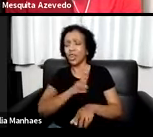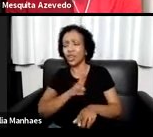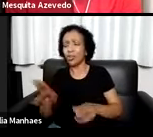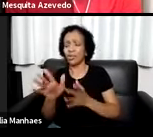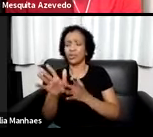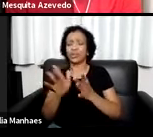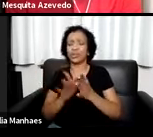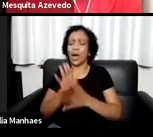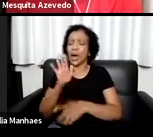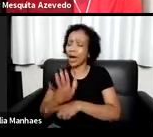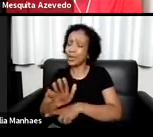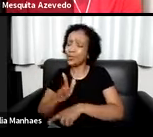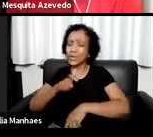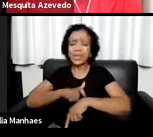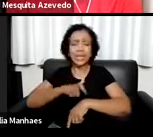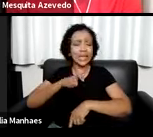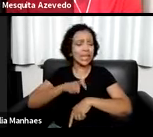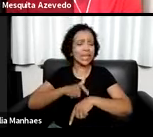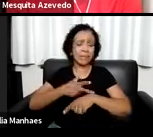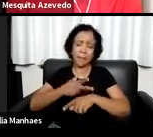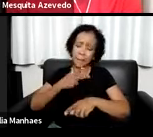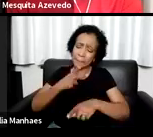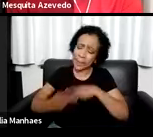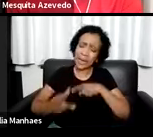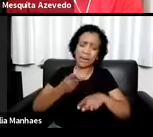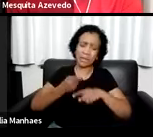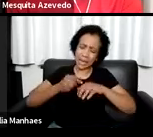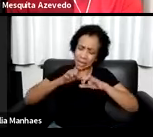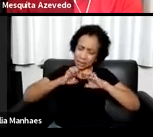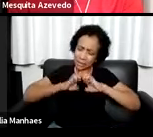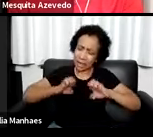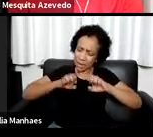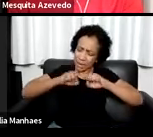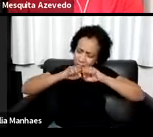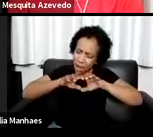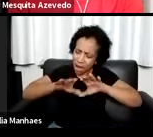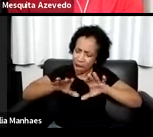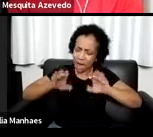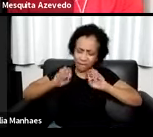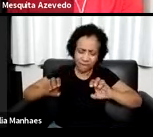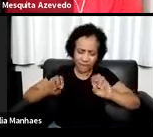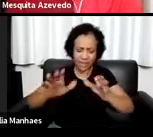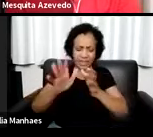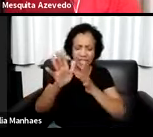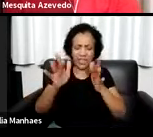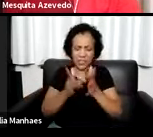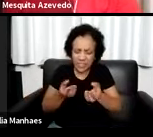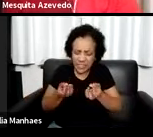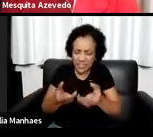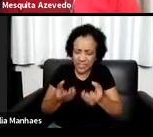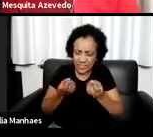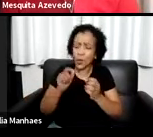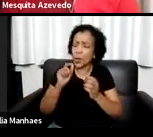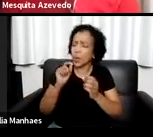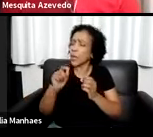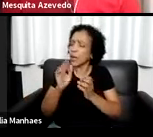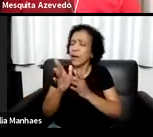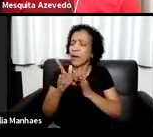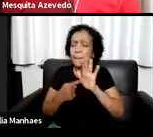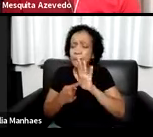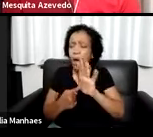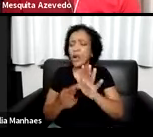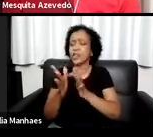ajuda-nos neste tempo a avançar, evangelizando, discipulando pessoas, sendo e fazendo discípulos de Jesus Cristo. Ó